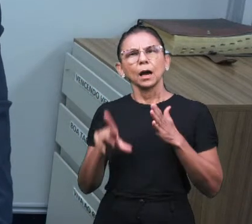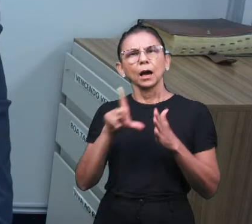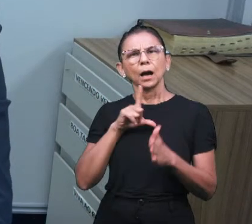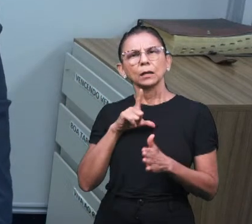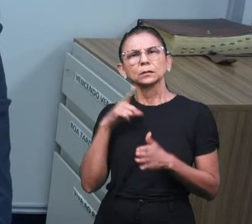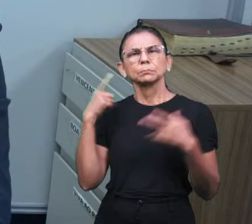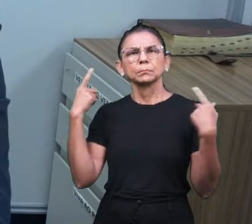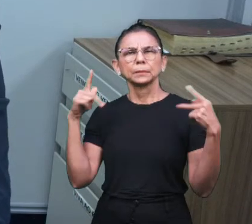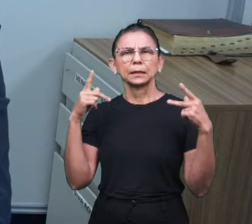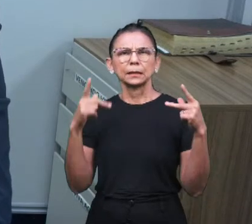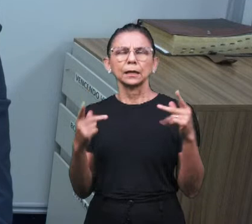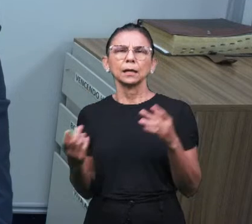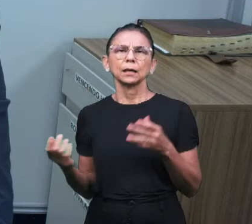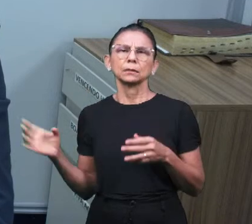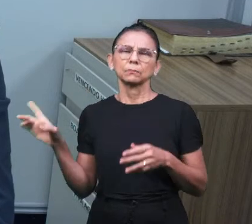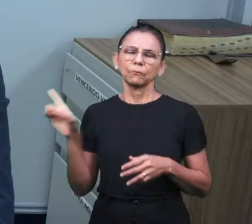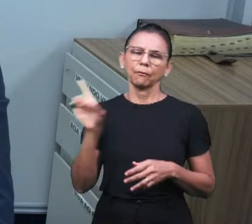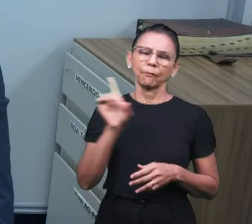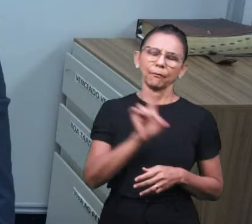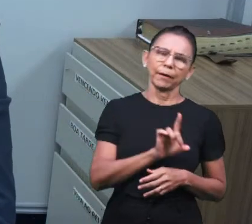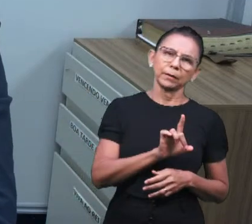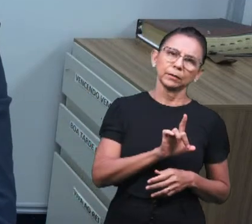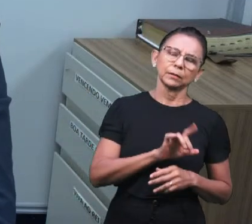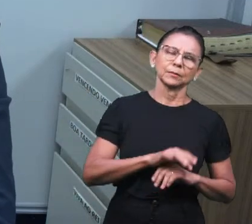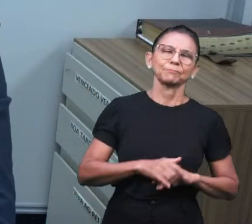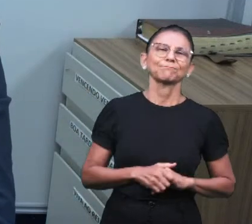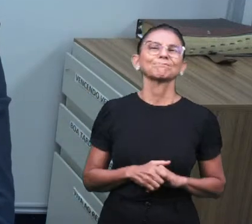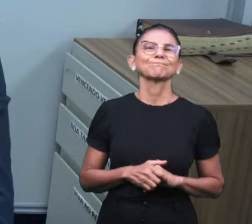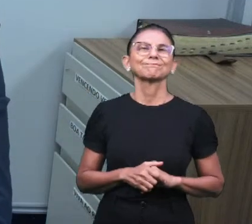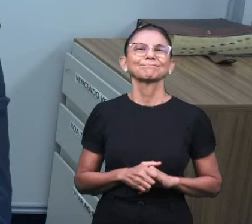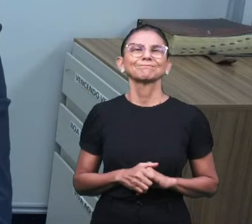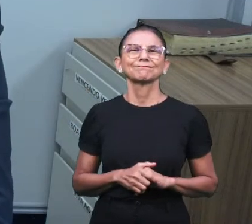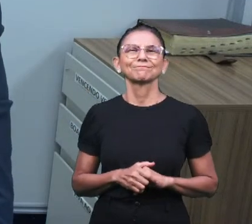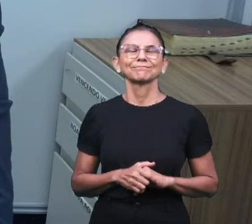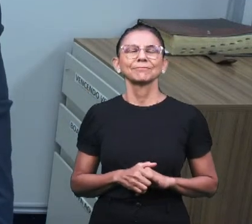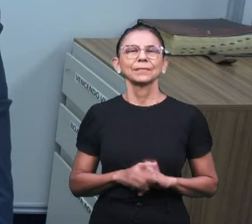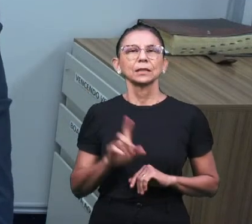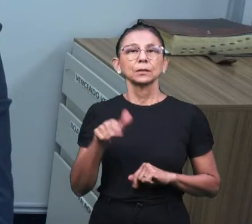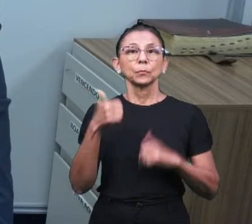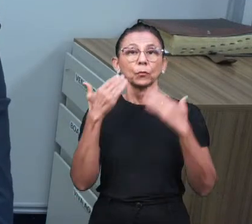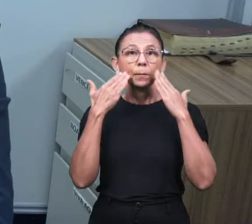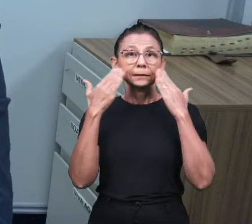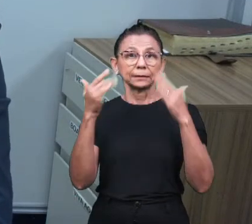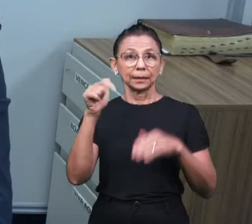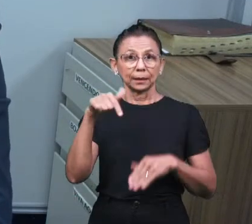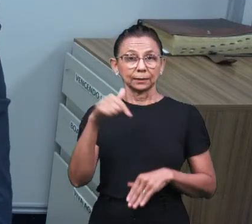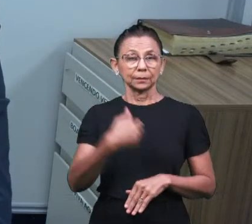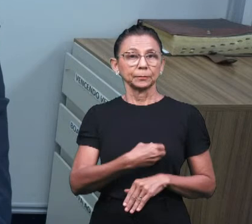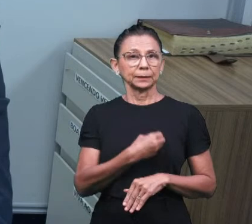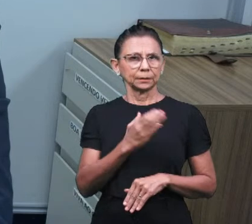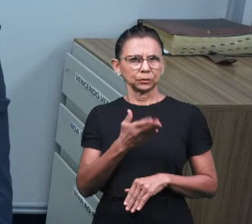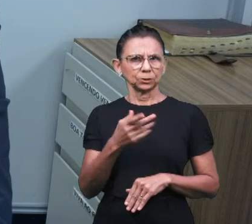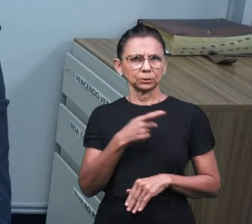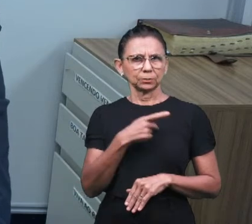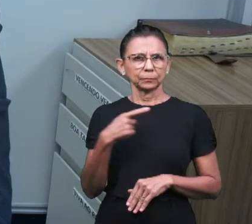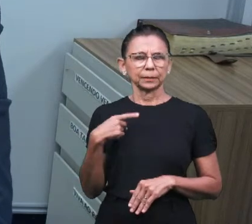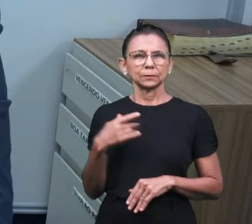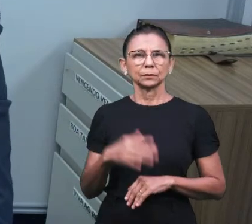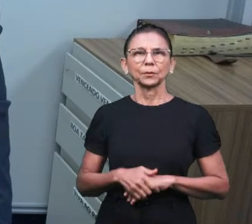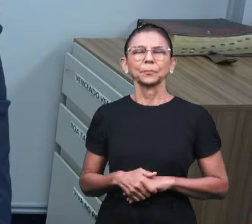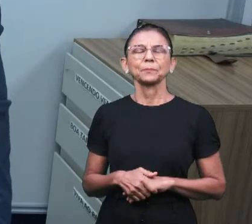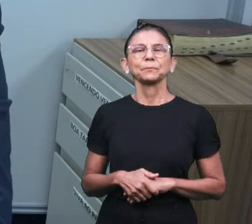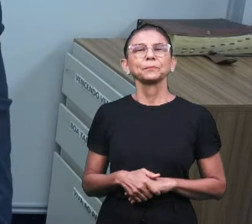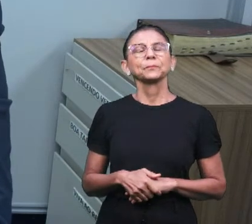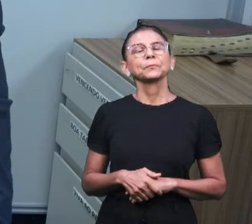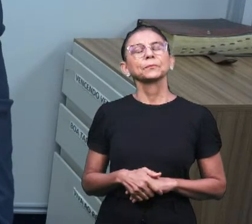pastor já está aqui conosco, daqui um pouquinho nós vamos apresentá-lo. Só uma pergunta a você, meu querido amigo, minha querida amiga, meu irmão,